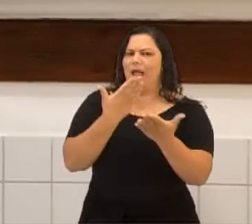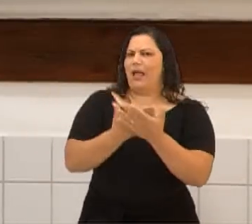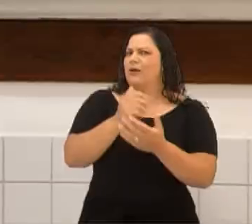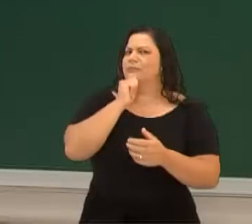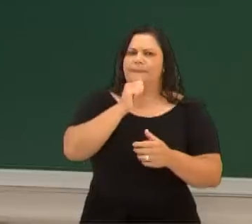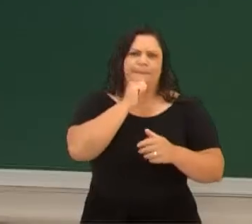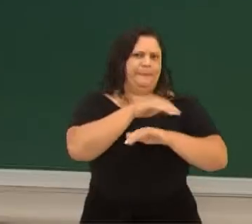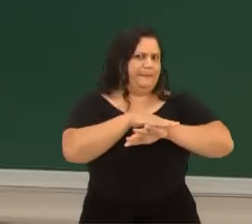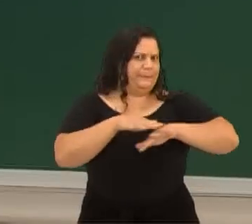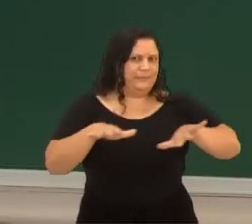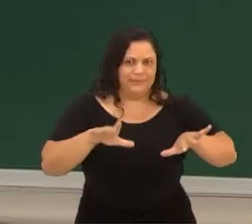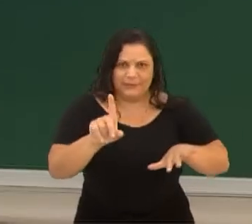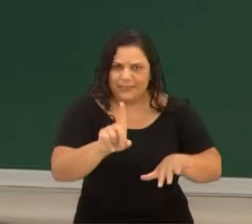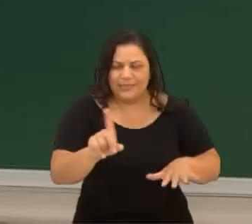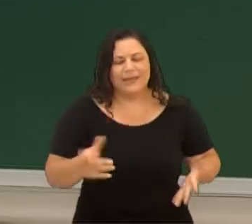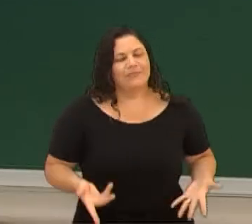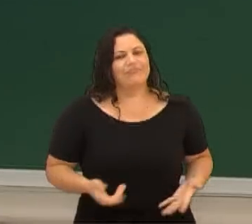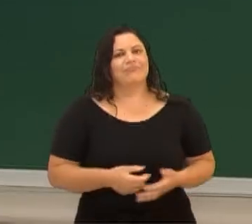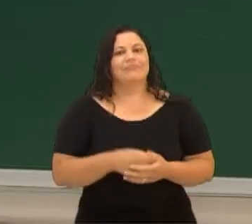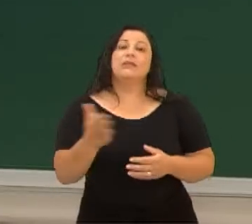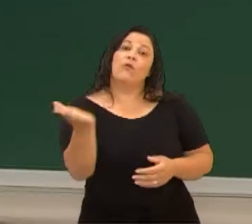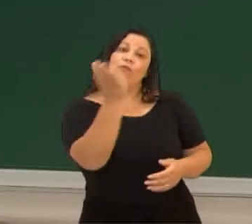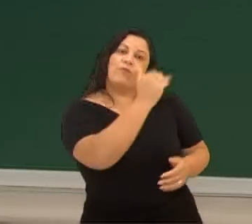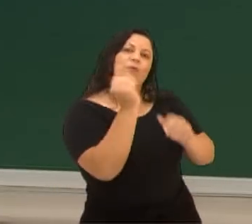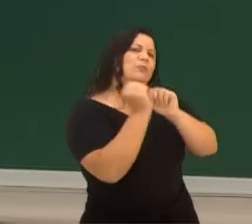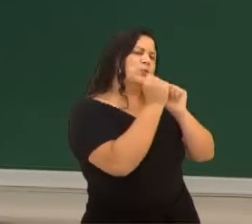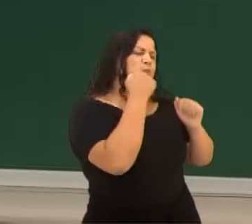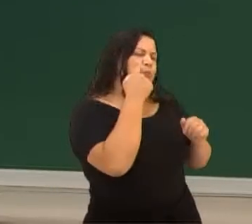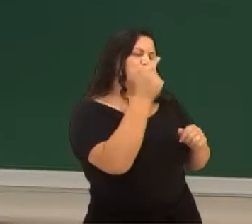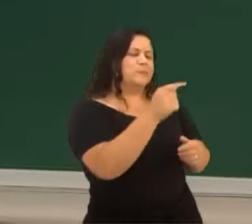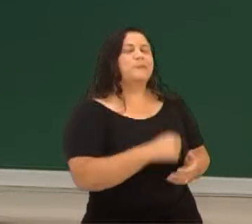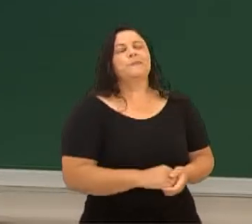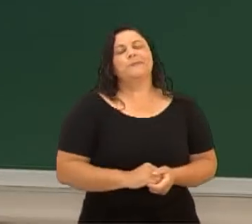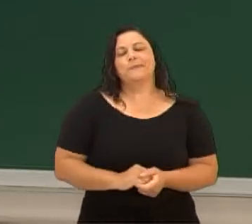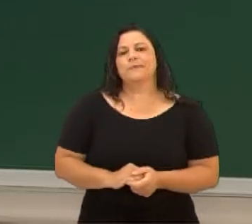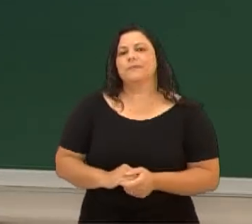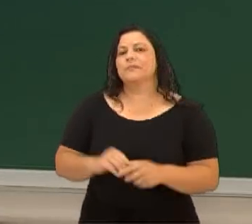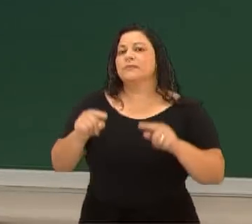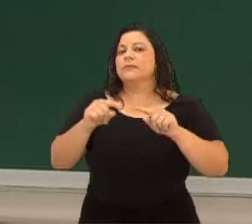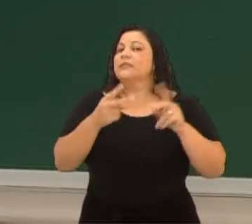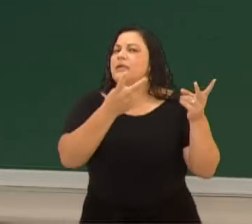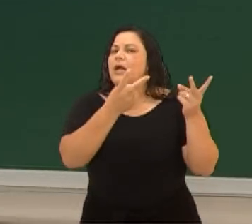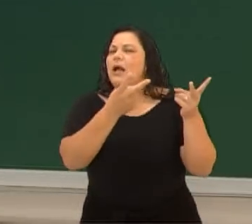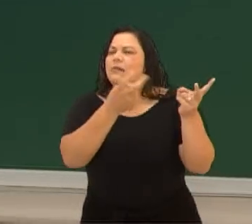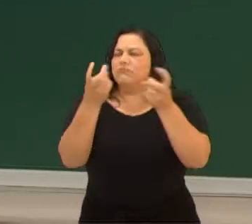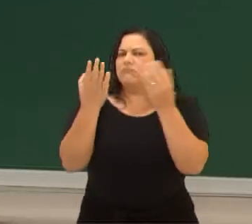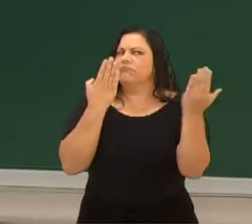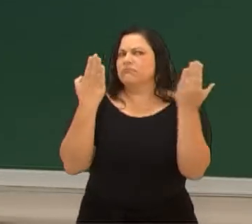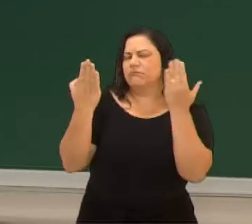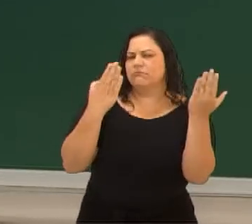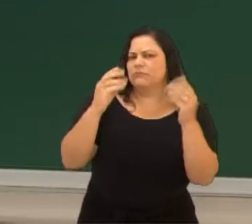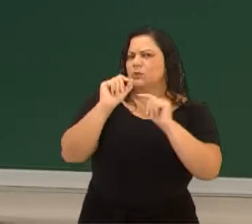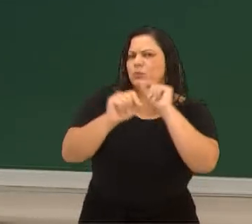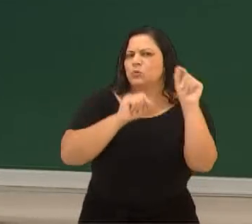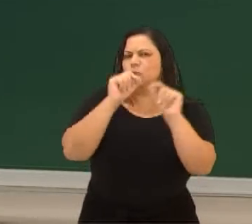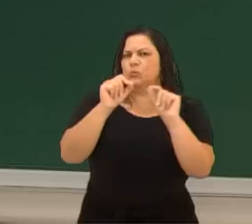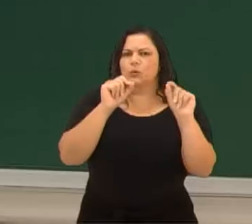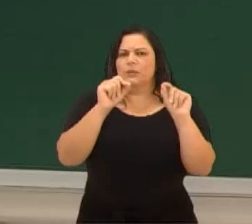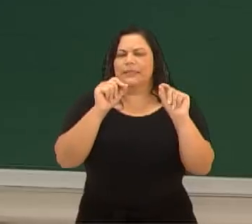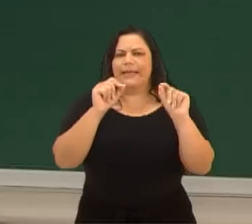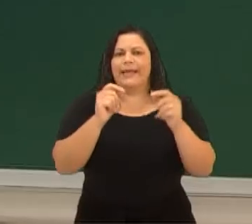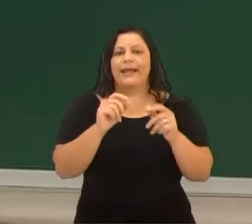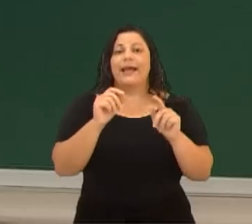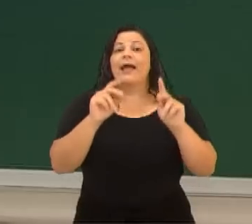né? Então vamos juntos. Analisando o dormitório 2, qual é a imagem que a gente tem ali? O